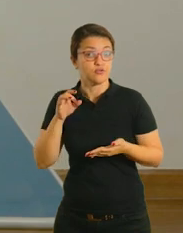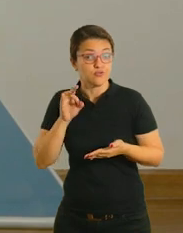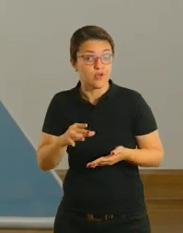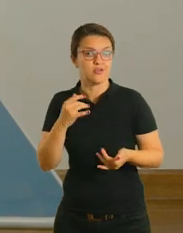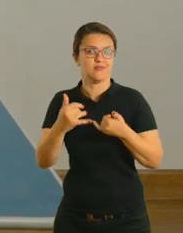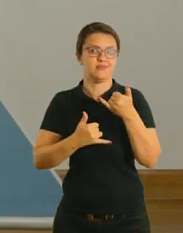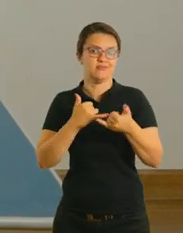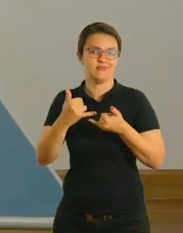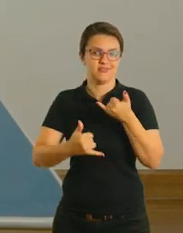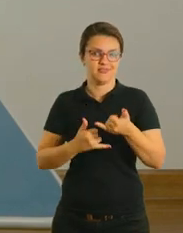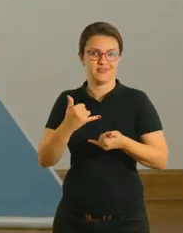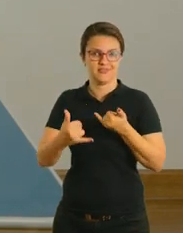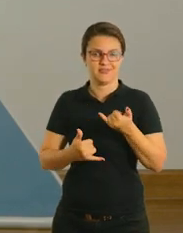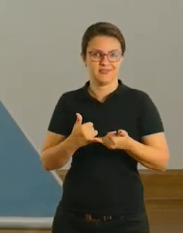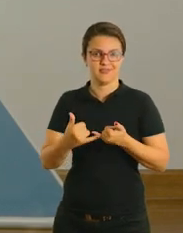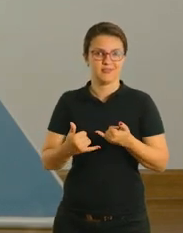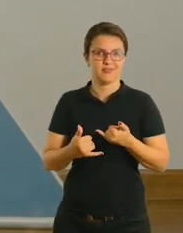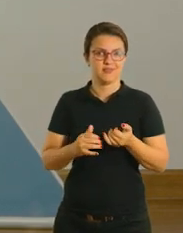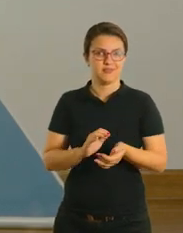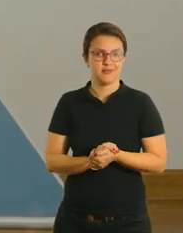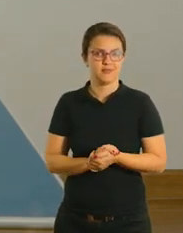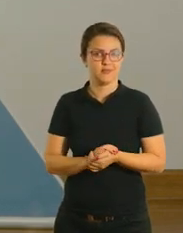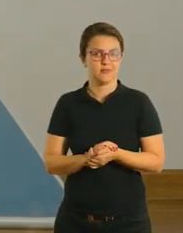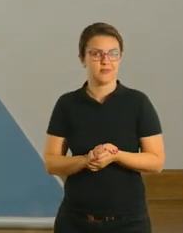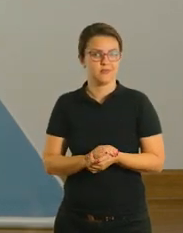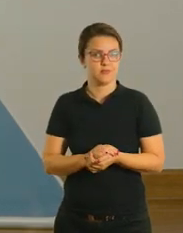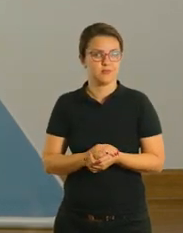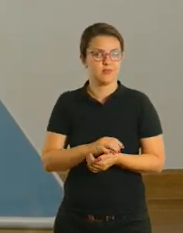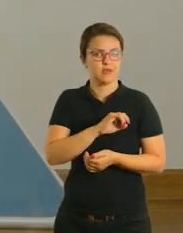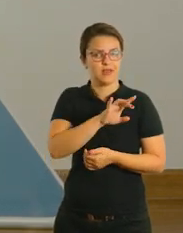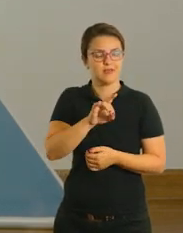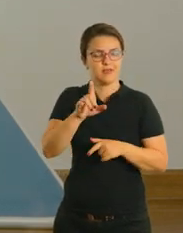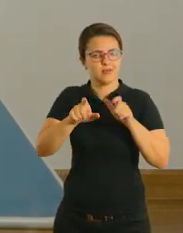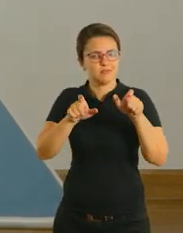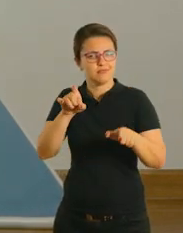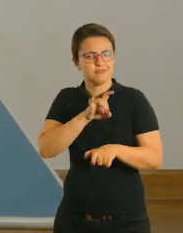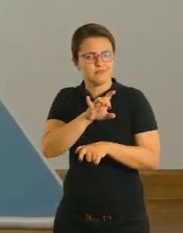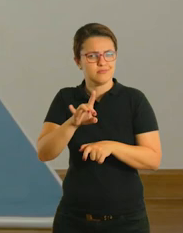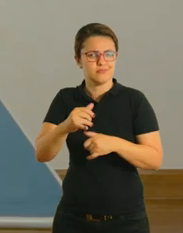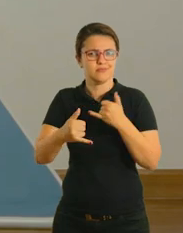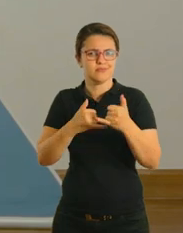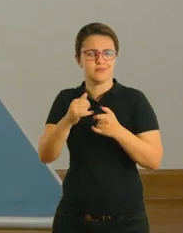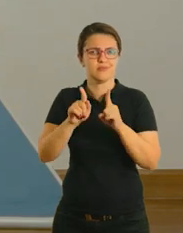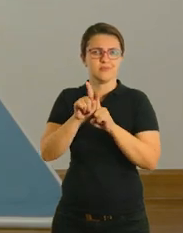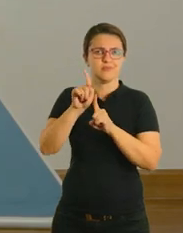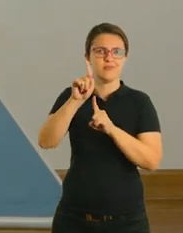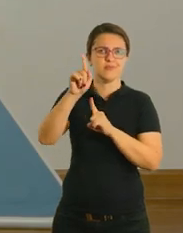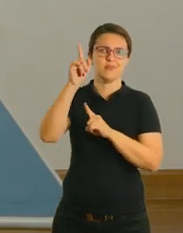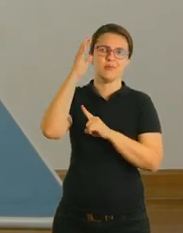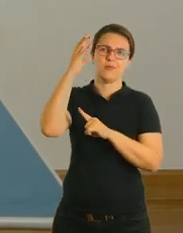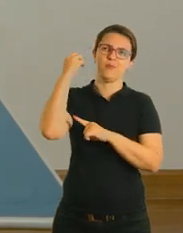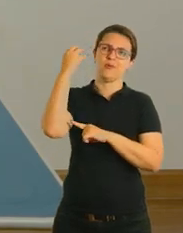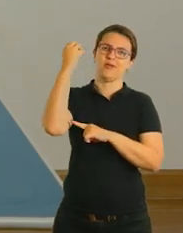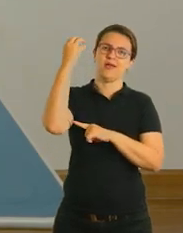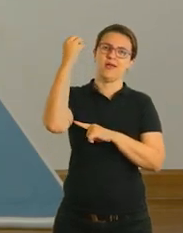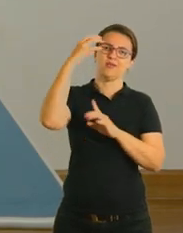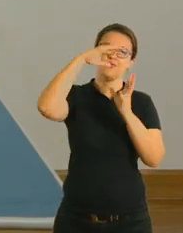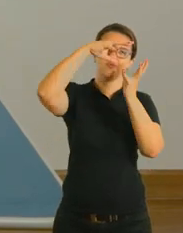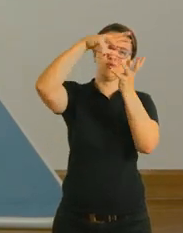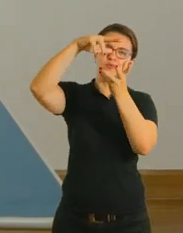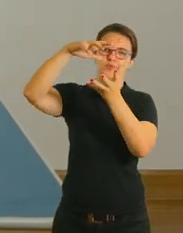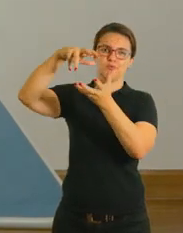só brincar, cada um com o seu foguete. E faça uma bela viagem